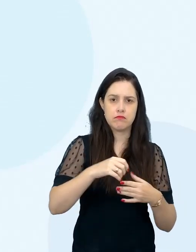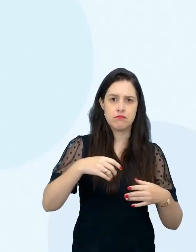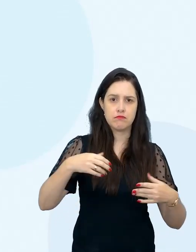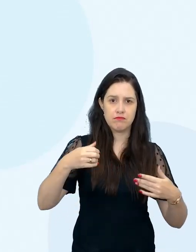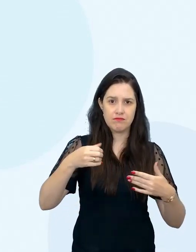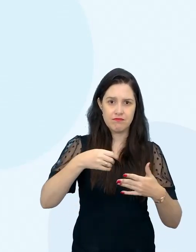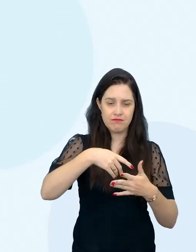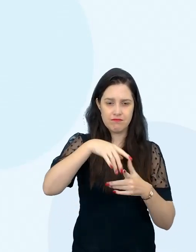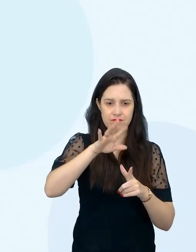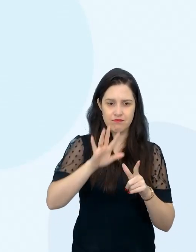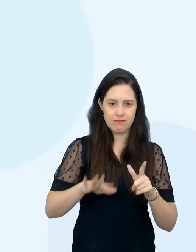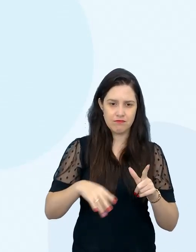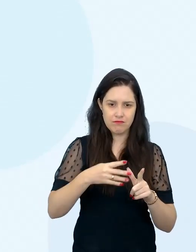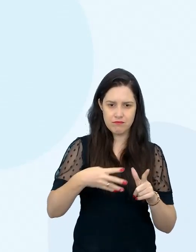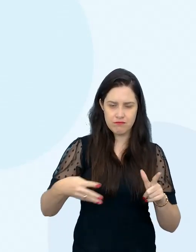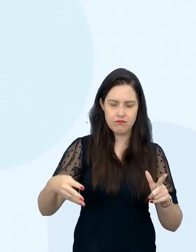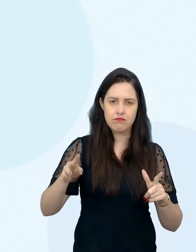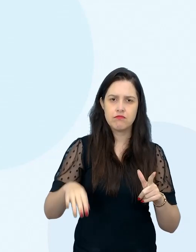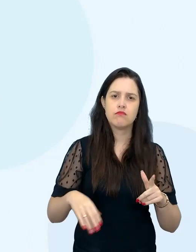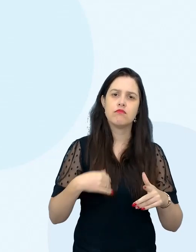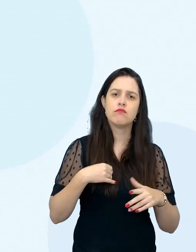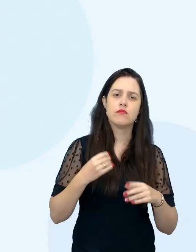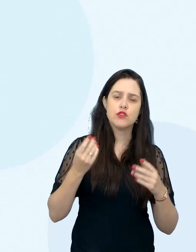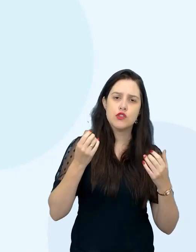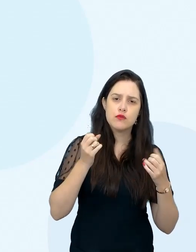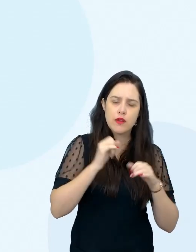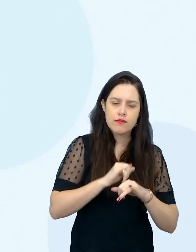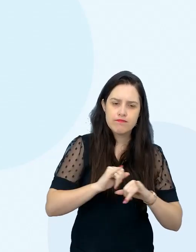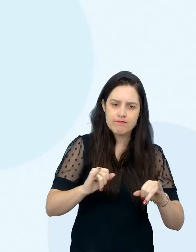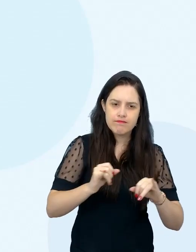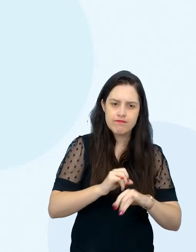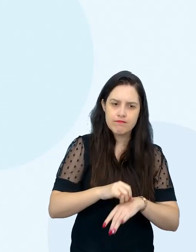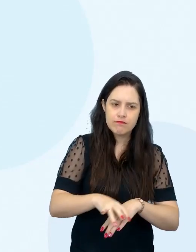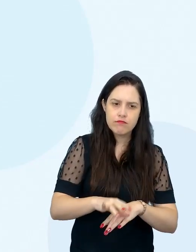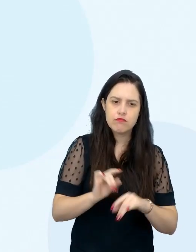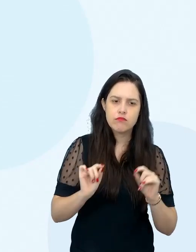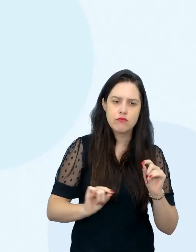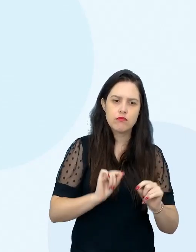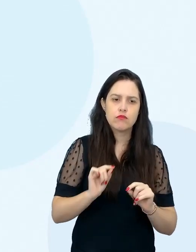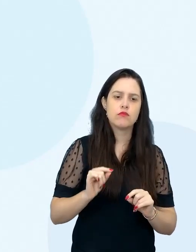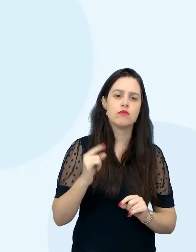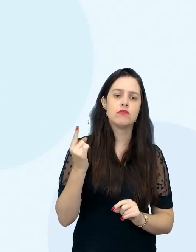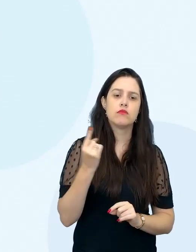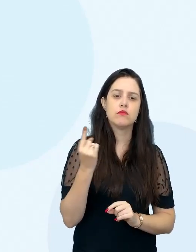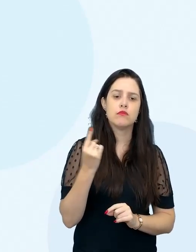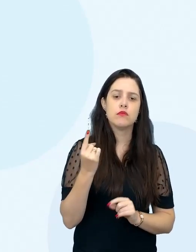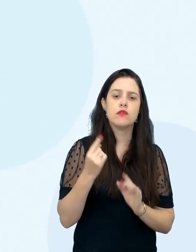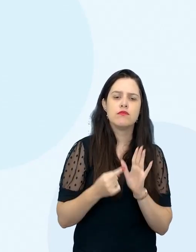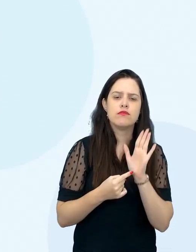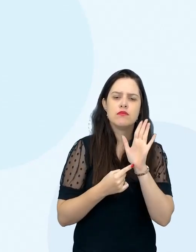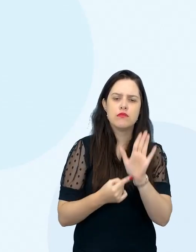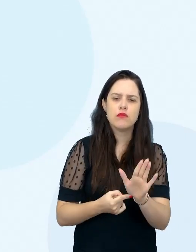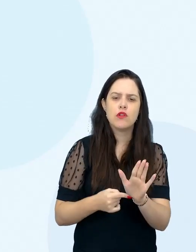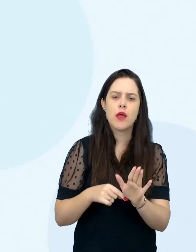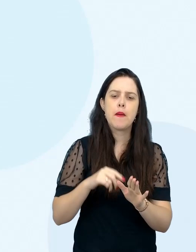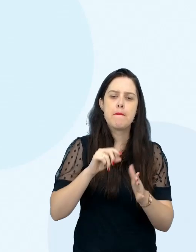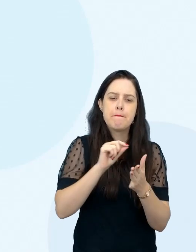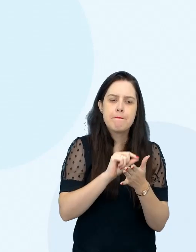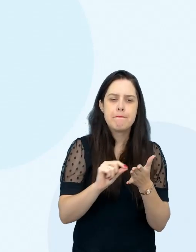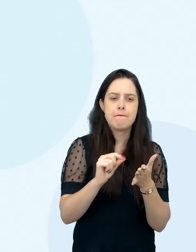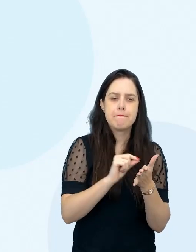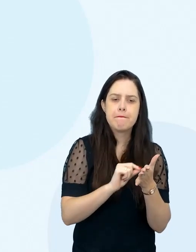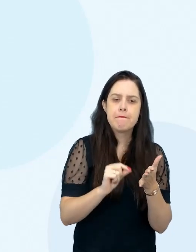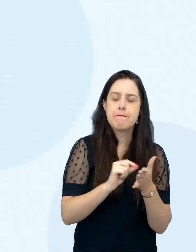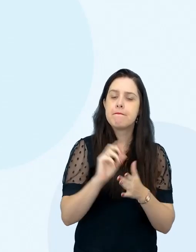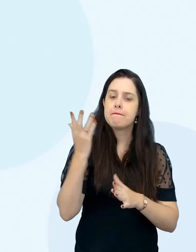habilidades essenciais, enfim, que a gente pode focar, são: a primeira é identificar formas de marcação da